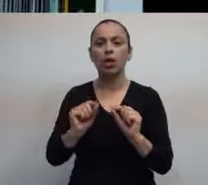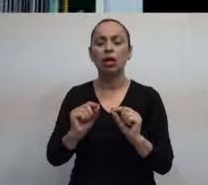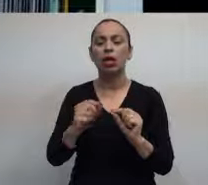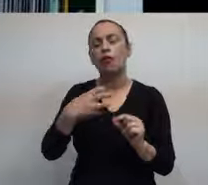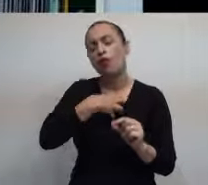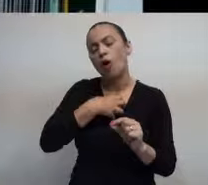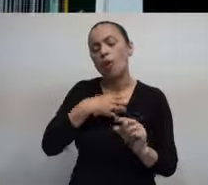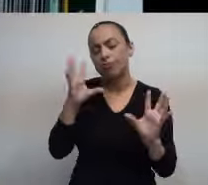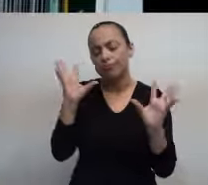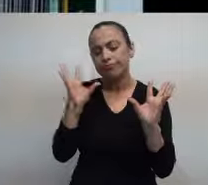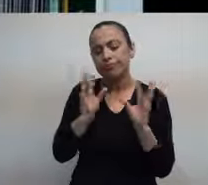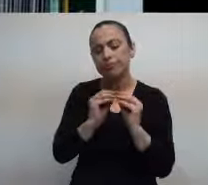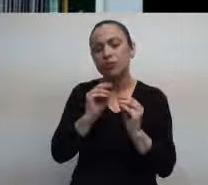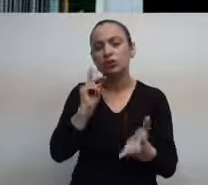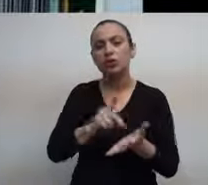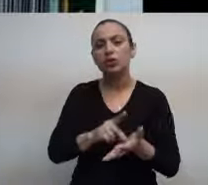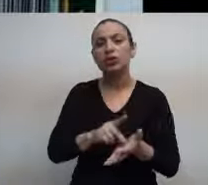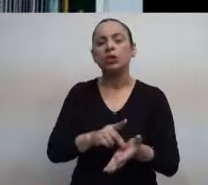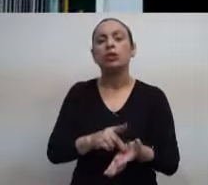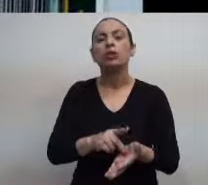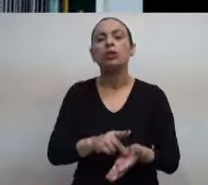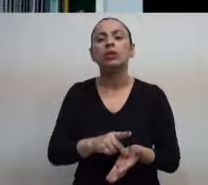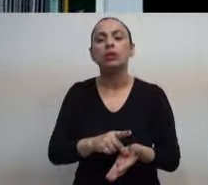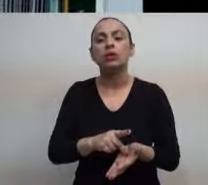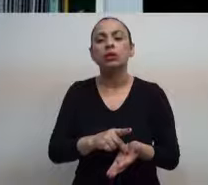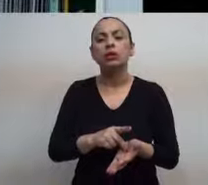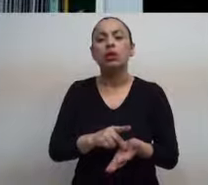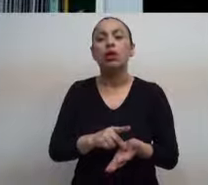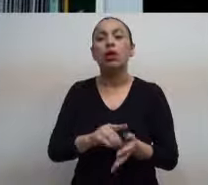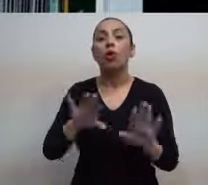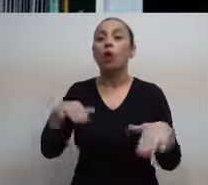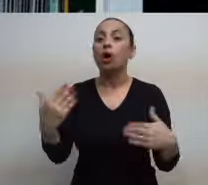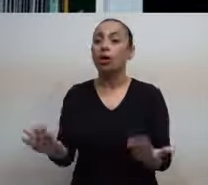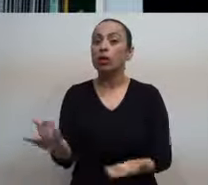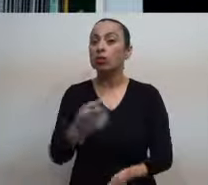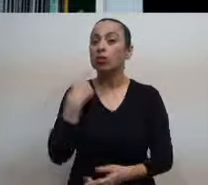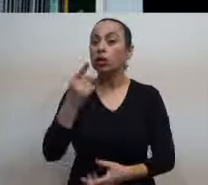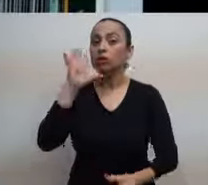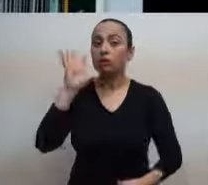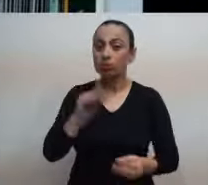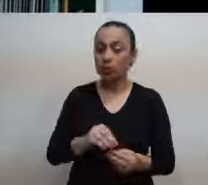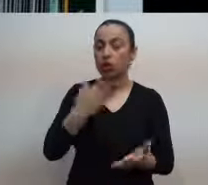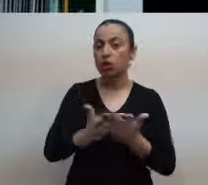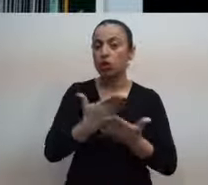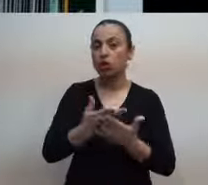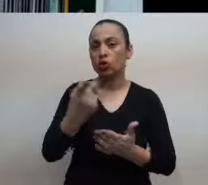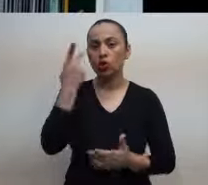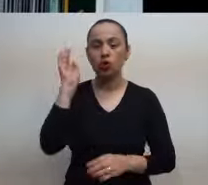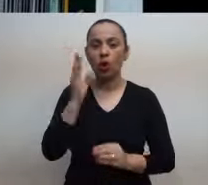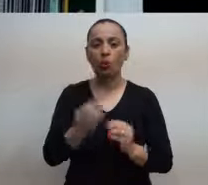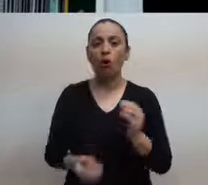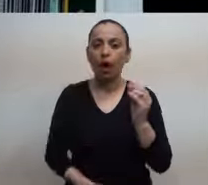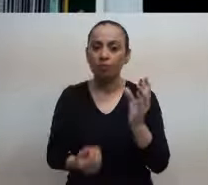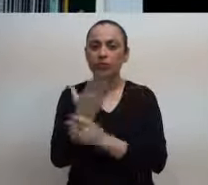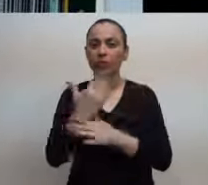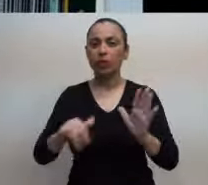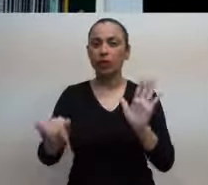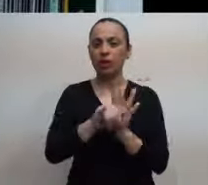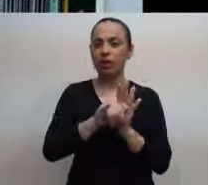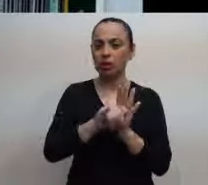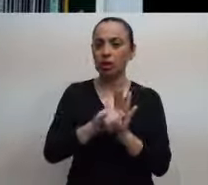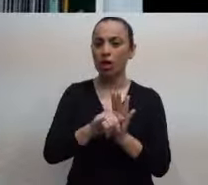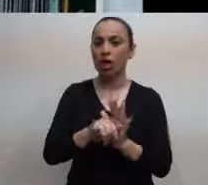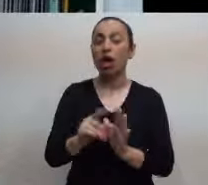sintética de fato. Então, ao concluir esse estudo sobre a formação de uma identidade,